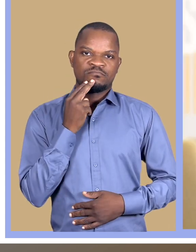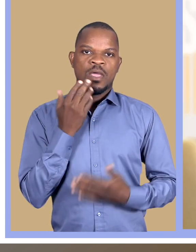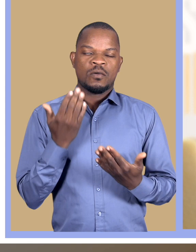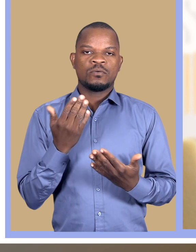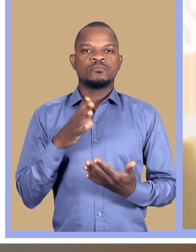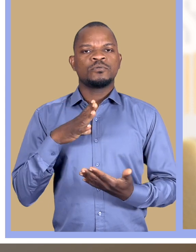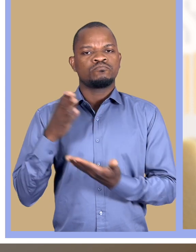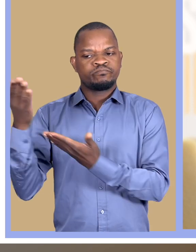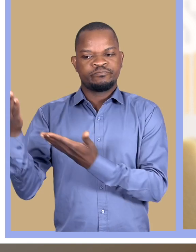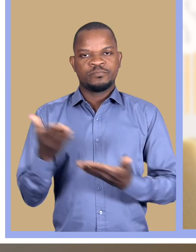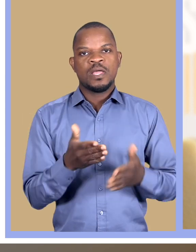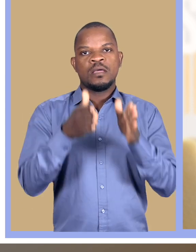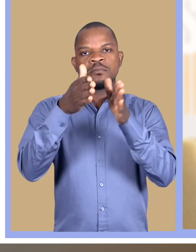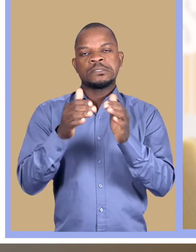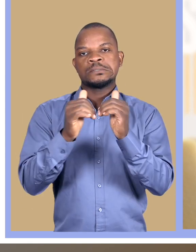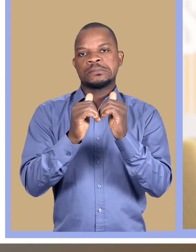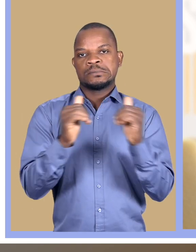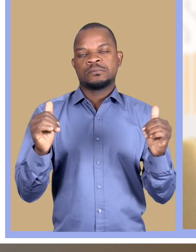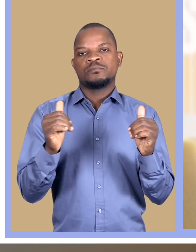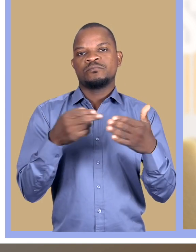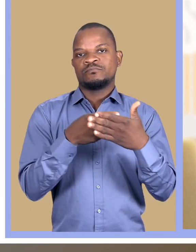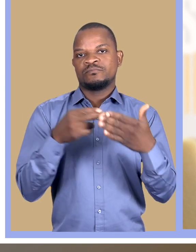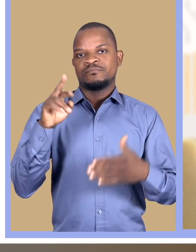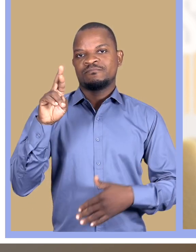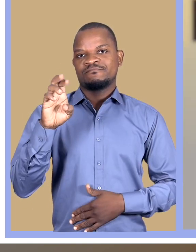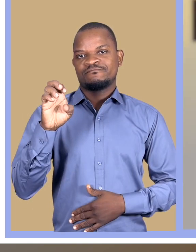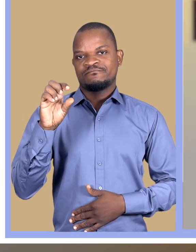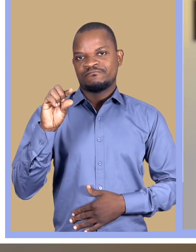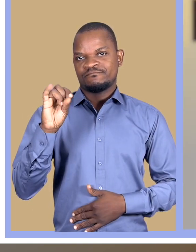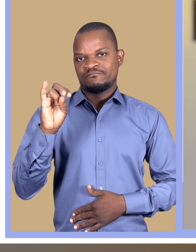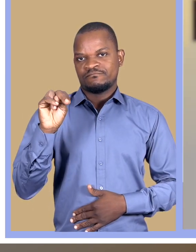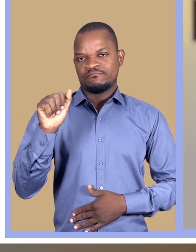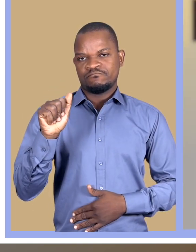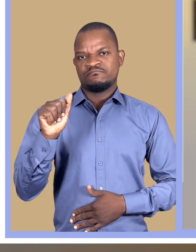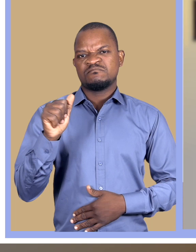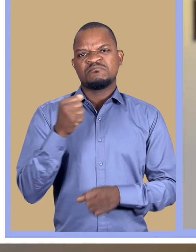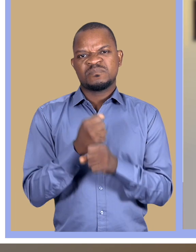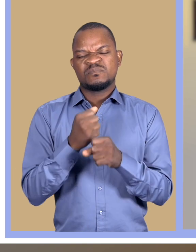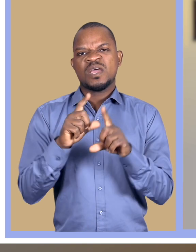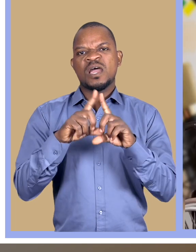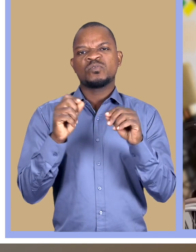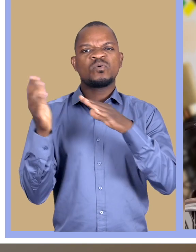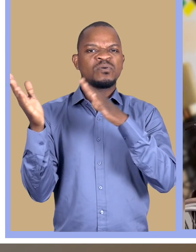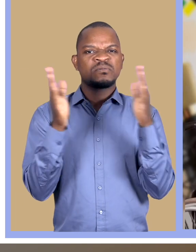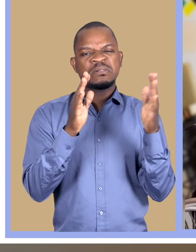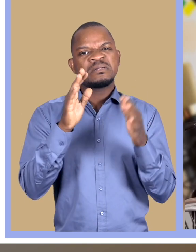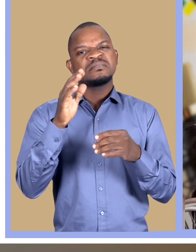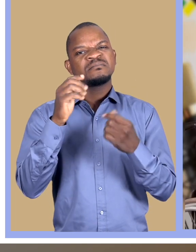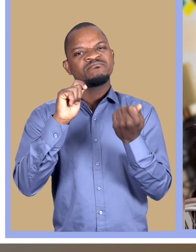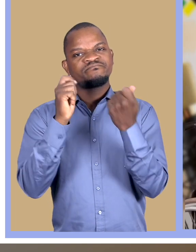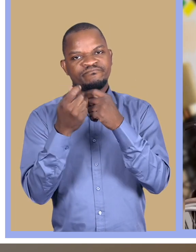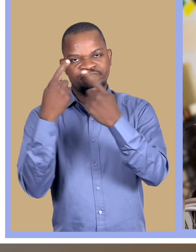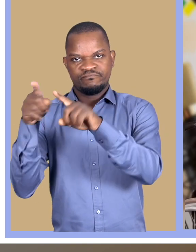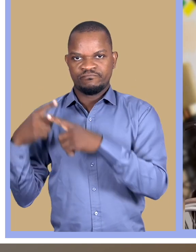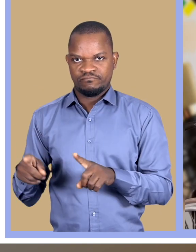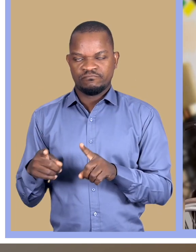especial, Regina Chacumar, que ela é ambientalista, que vamos conversar um pouco em relação às mudanças climáticas. Regina, muito obrigado